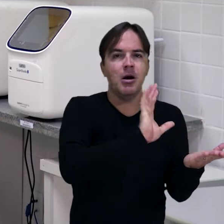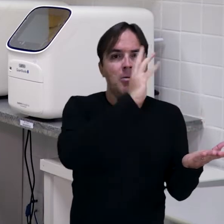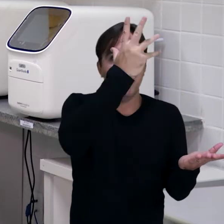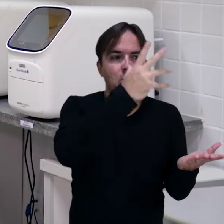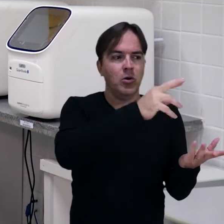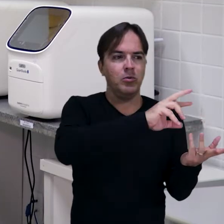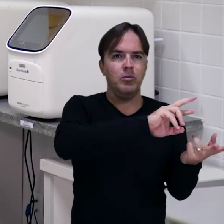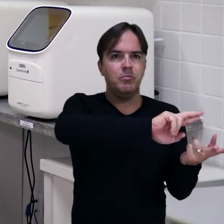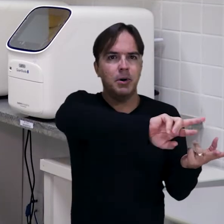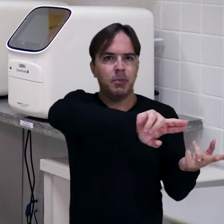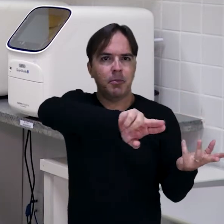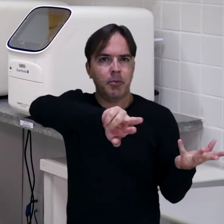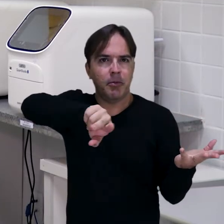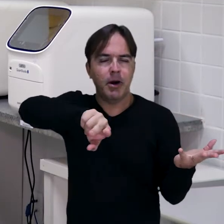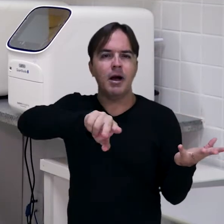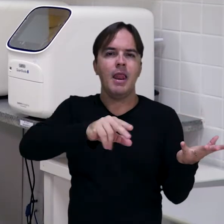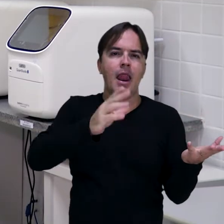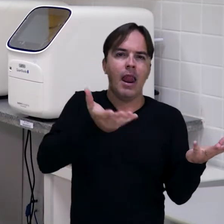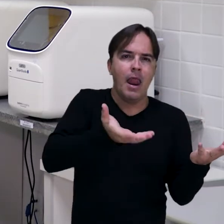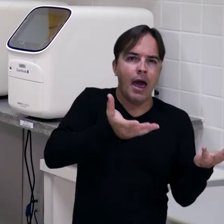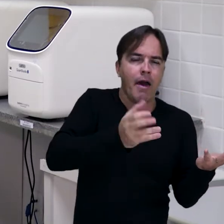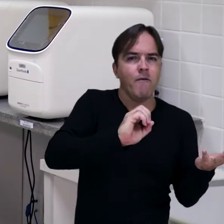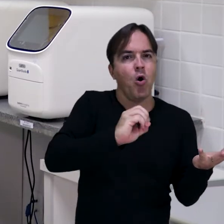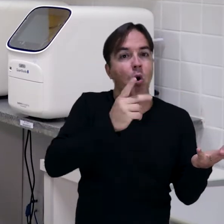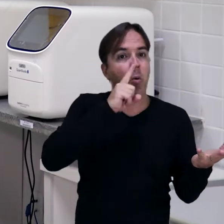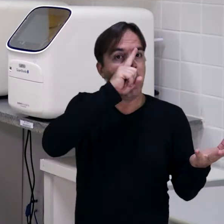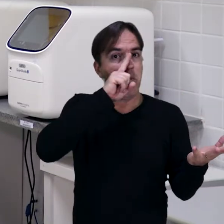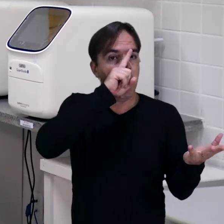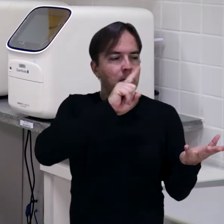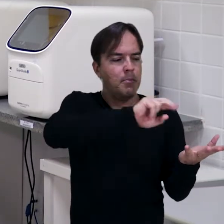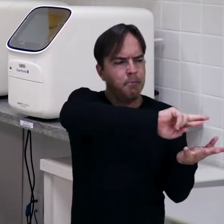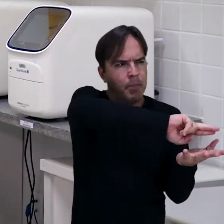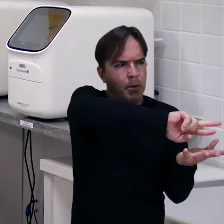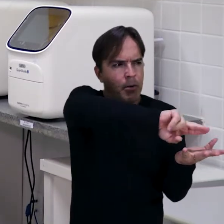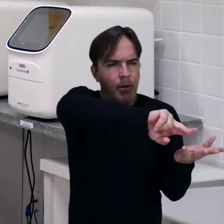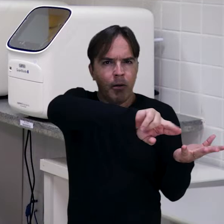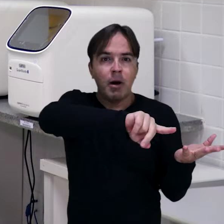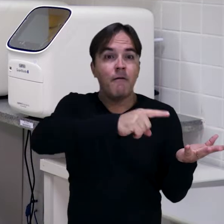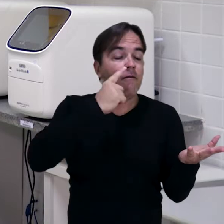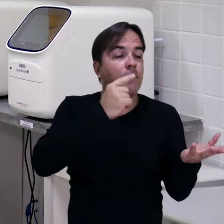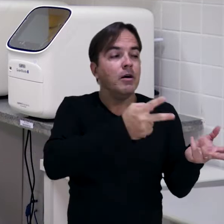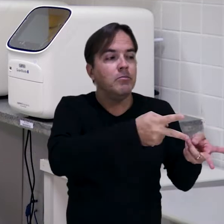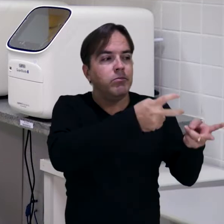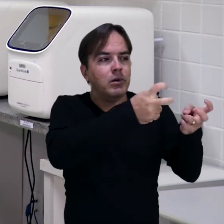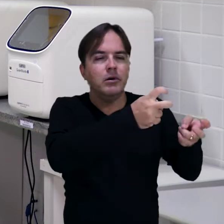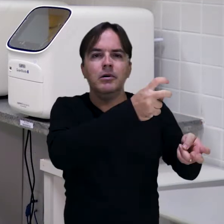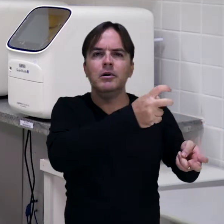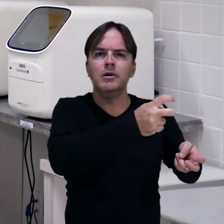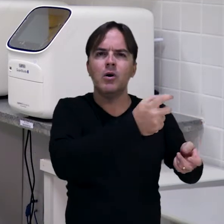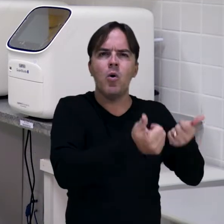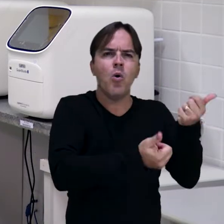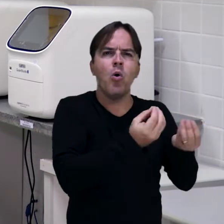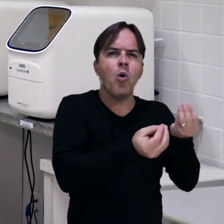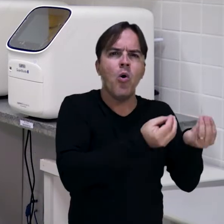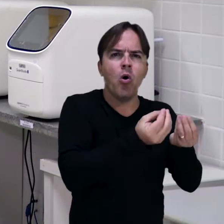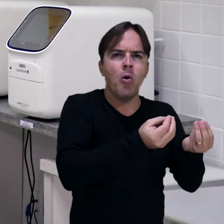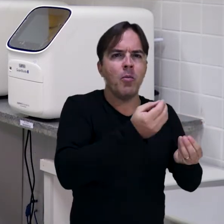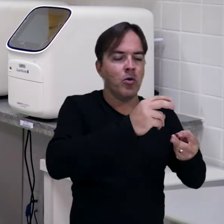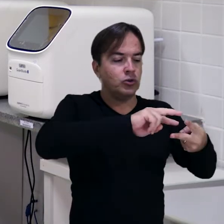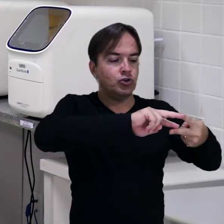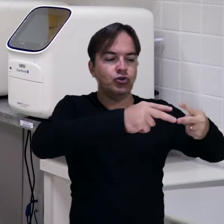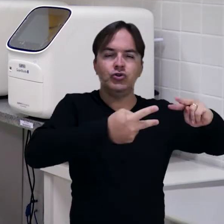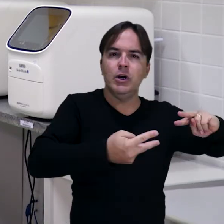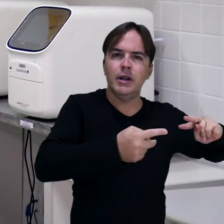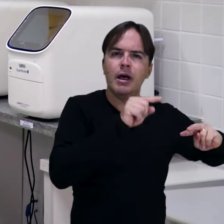da doença, desde formas leves até formas mais graves, e tentar identificar fatores genéticos que